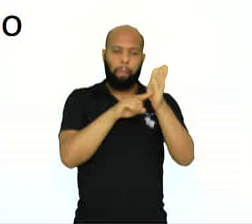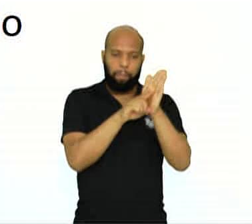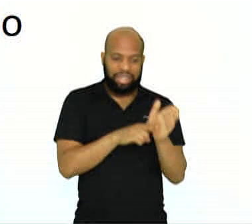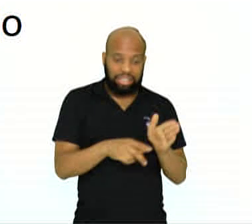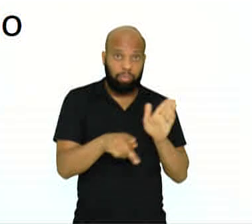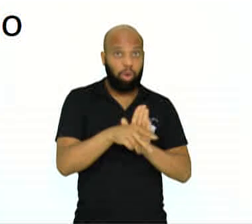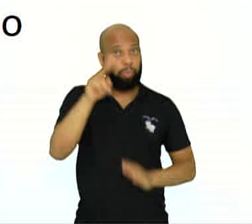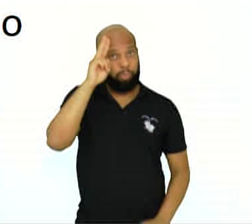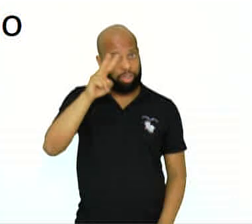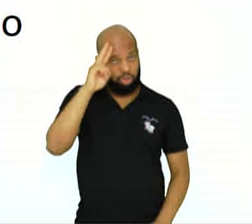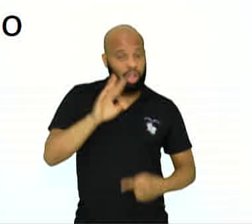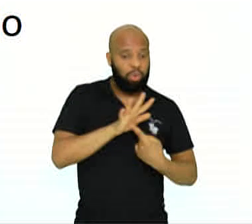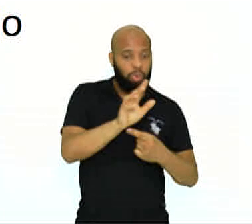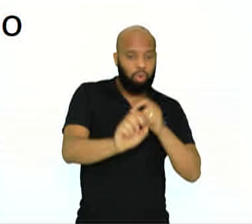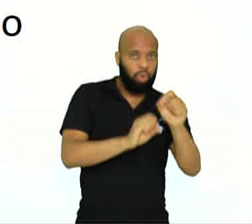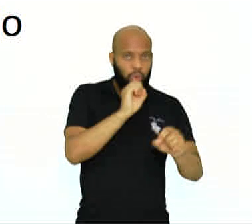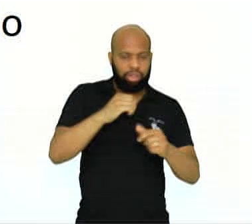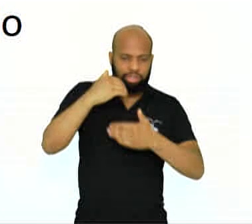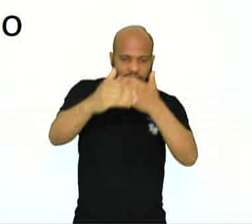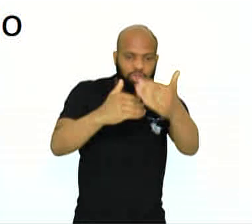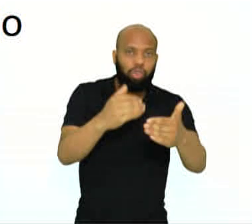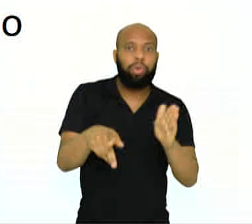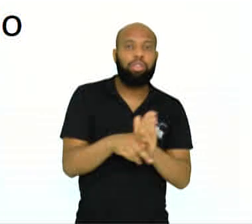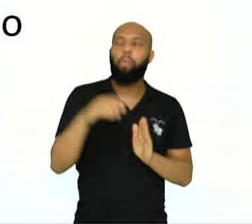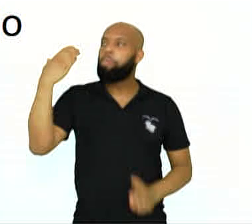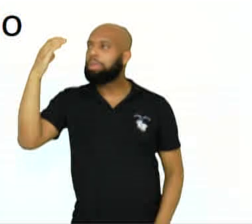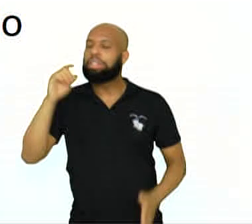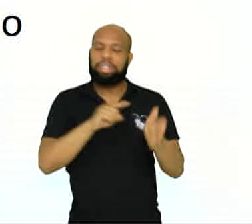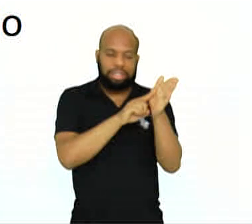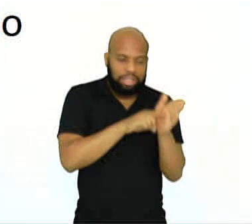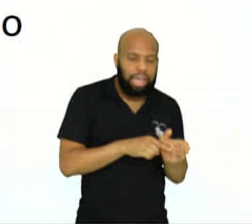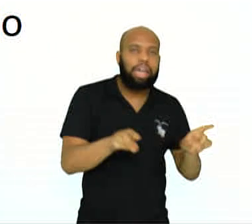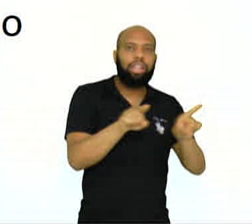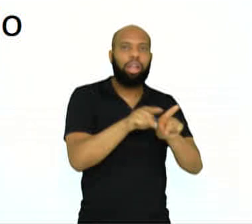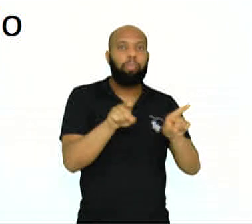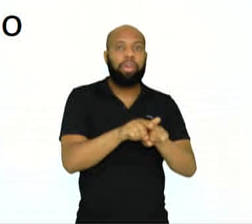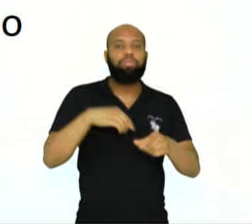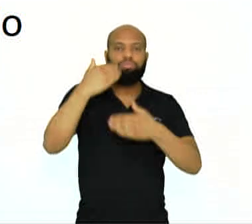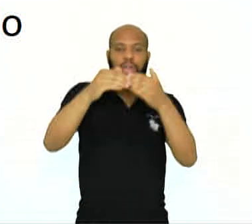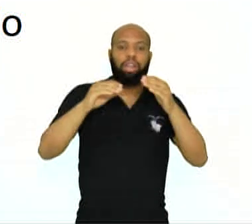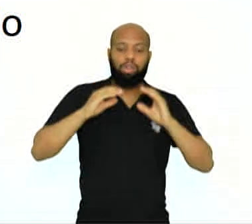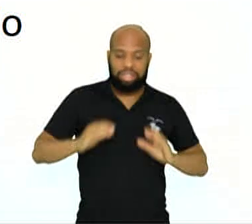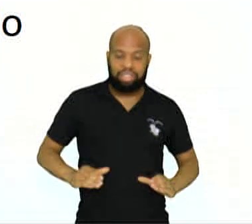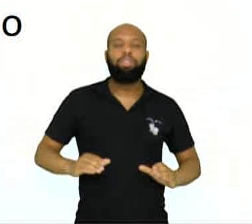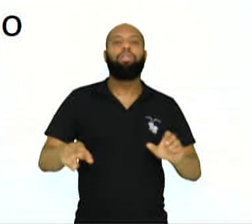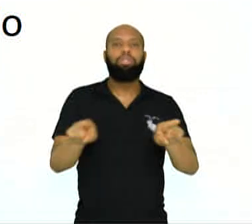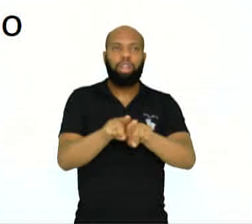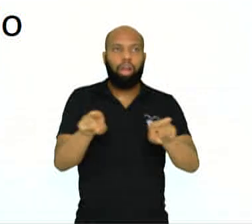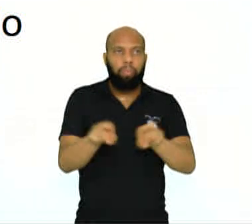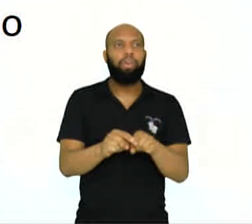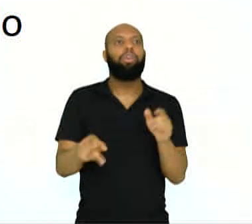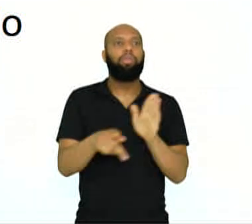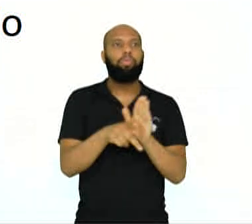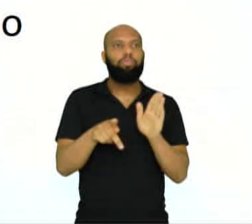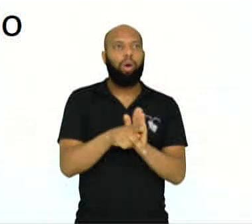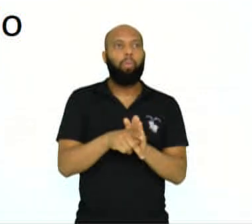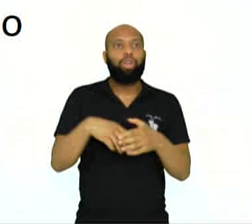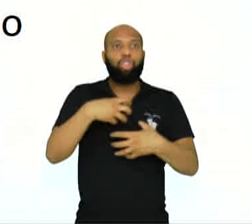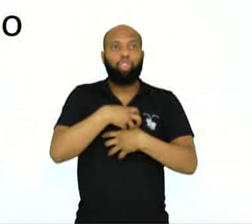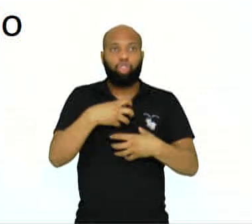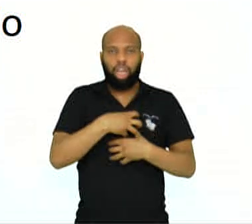elas vão mostrar o desenvolvimento, então, científico, civilizatório e cultural dos povos africanos em diversos